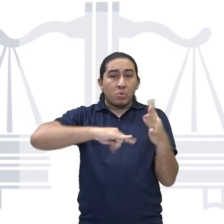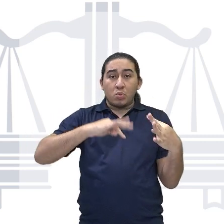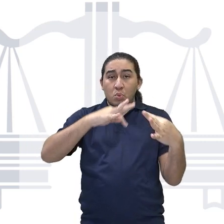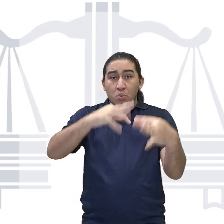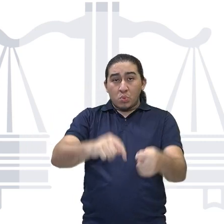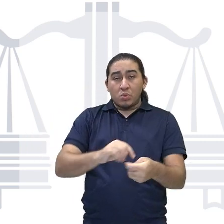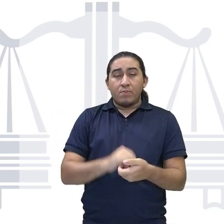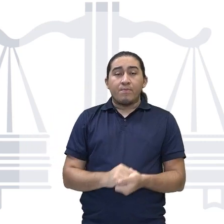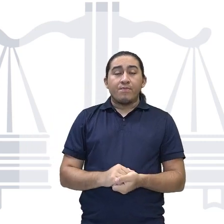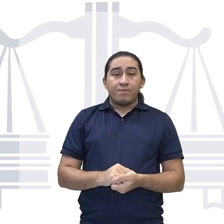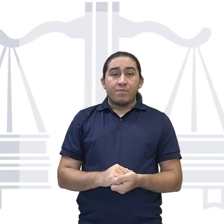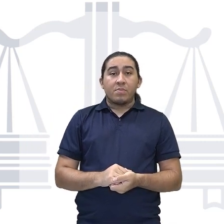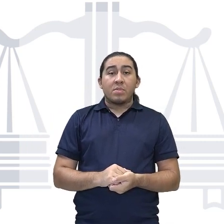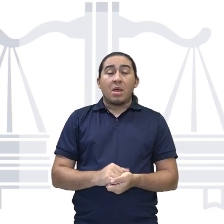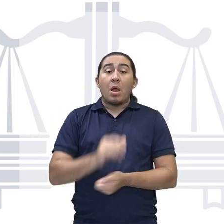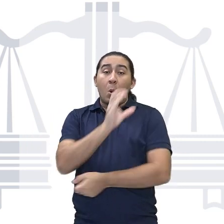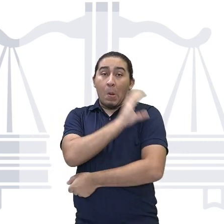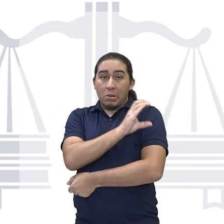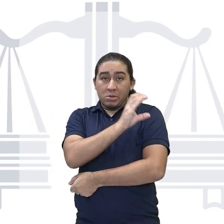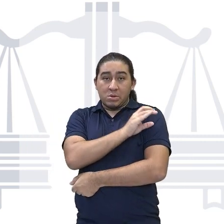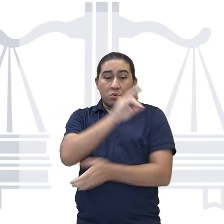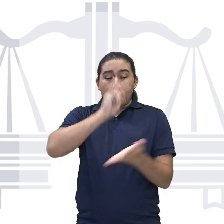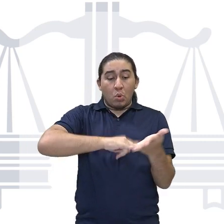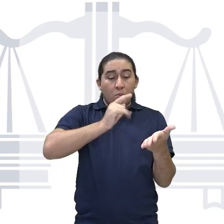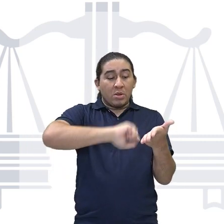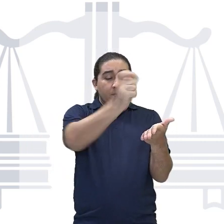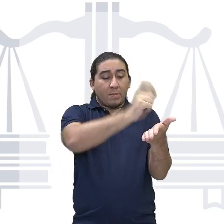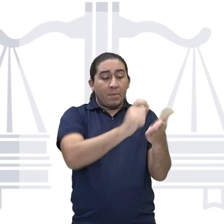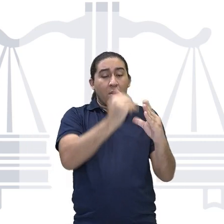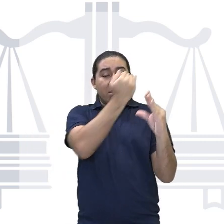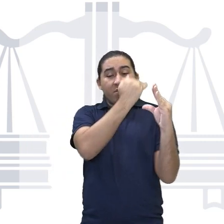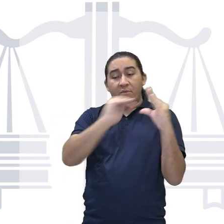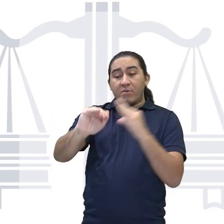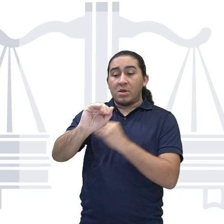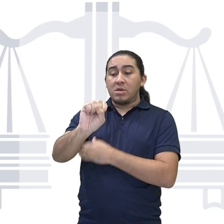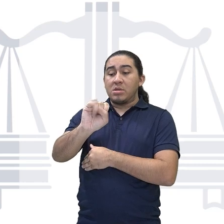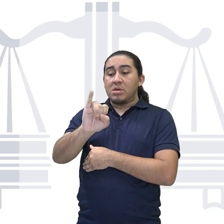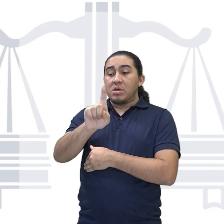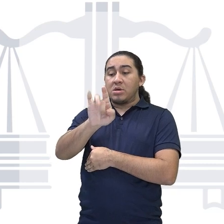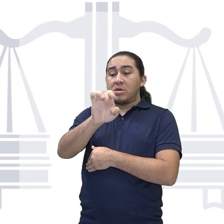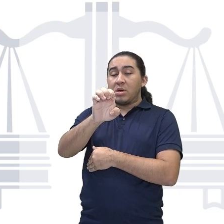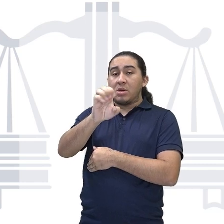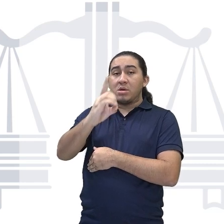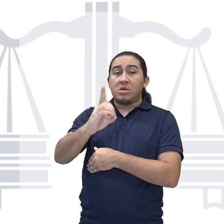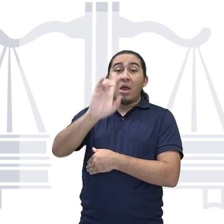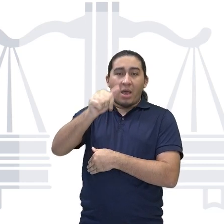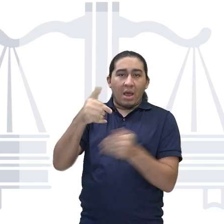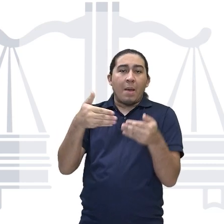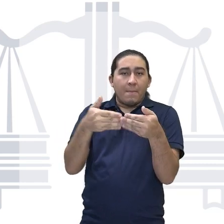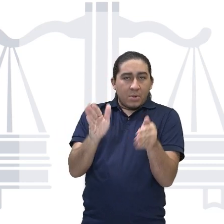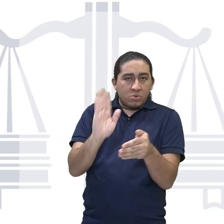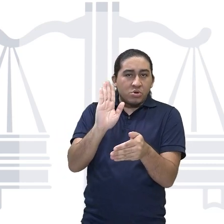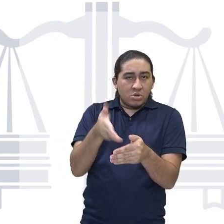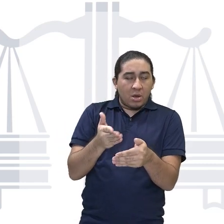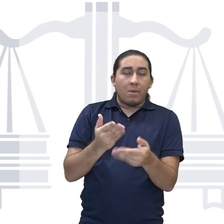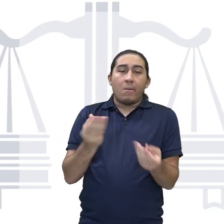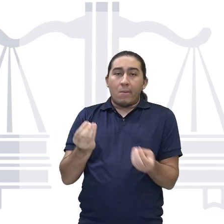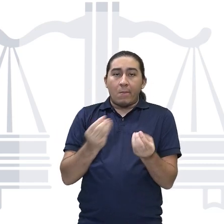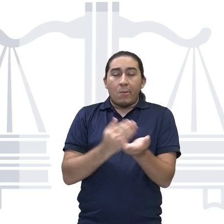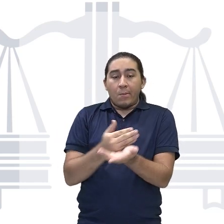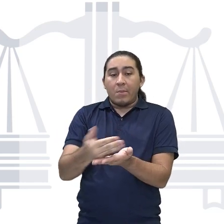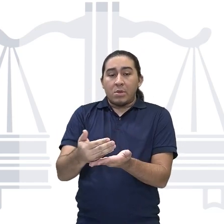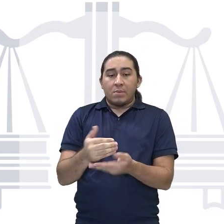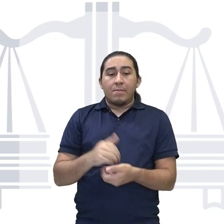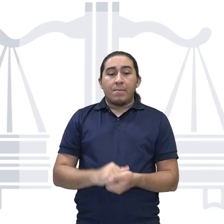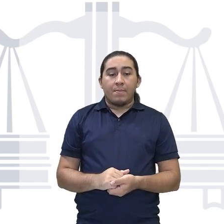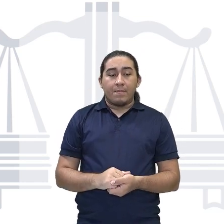do SIGED para dar início ao processo. Na sequência, a gente tem ali a verificação dos